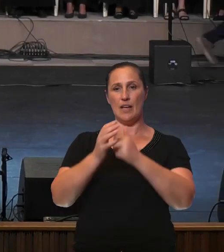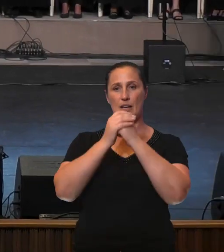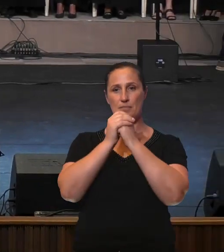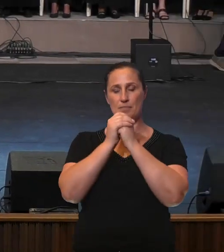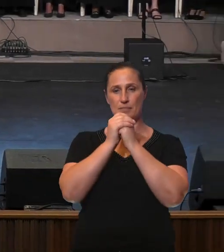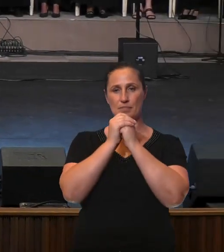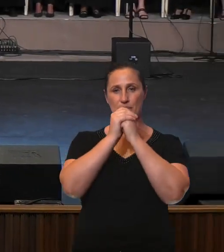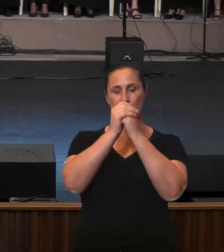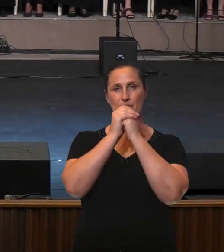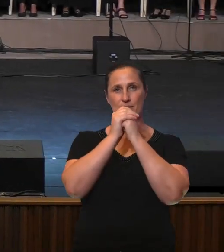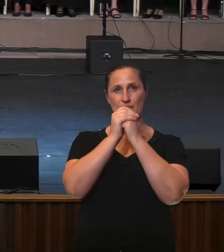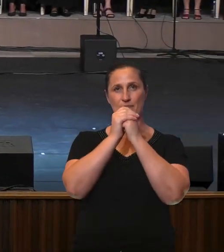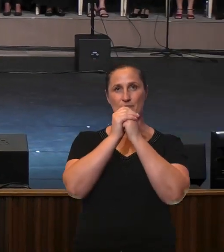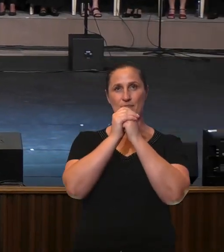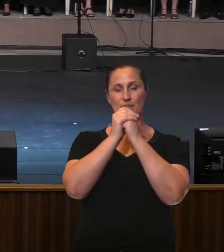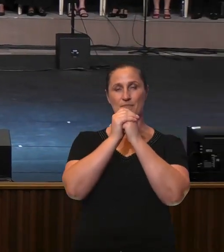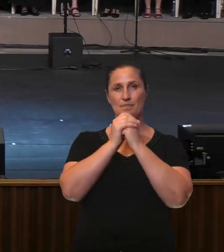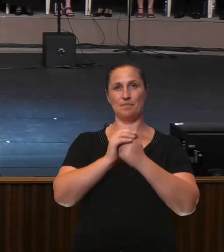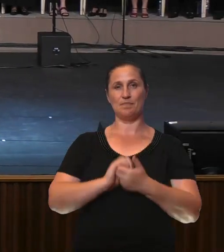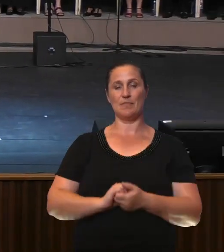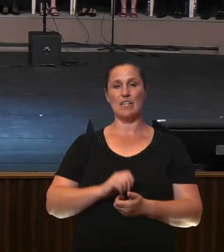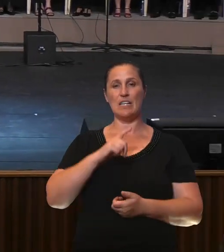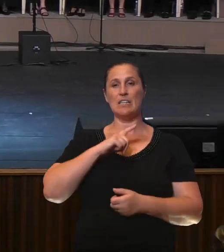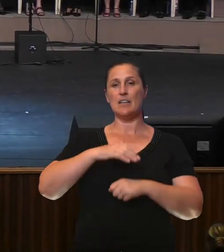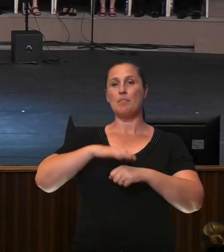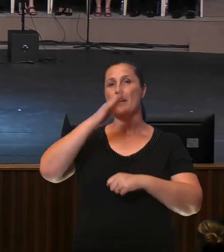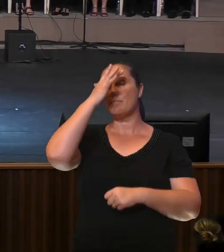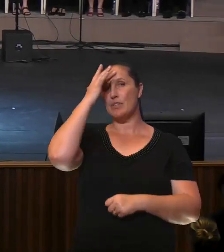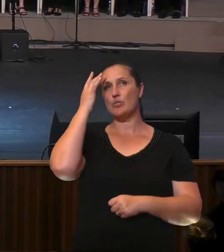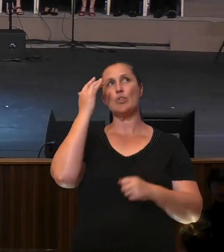Amém, amém, amém. Tem mais gente